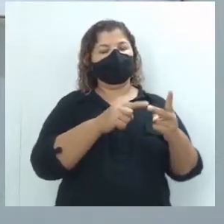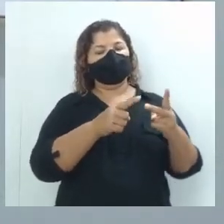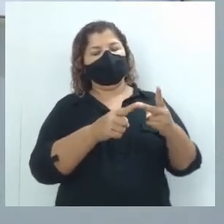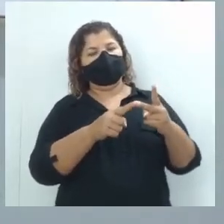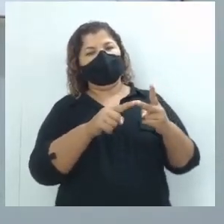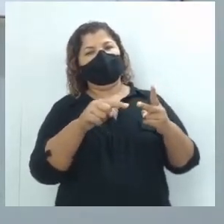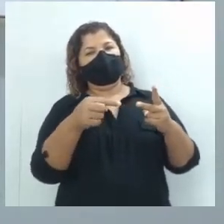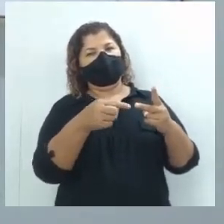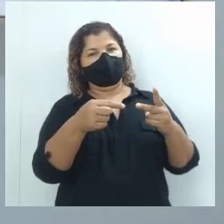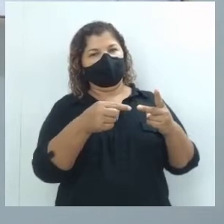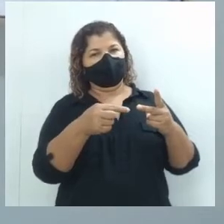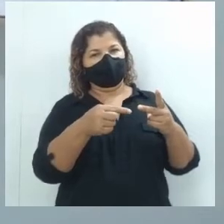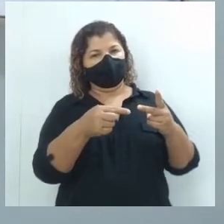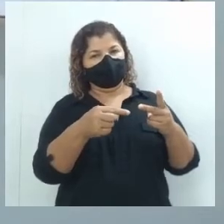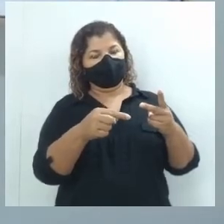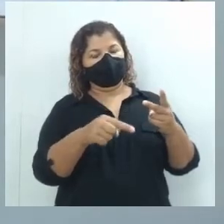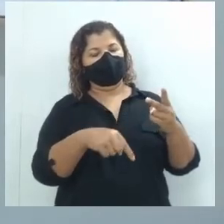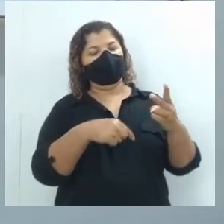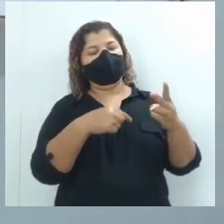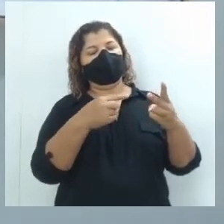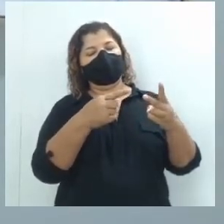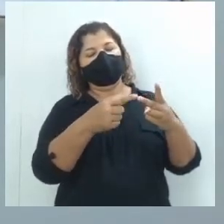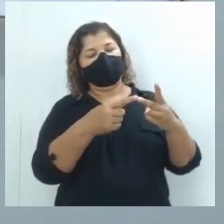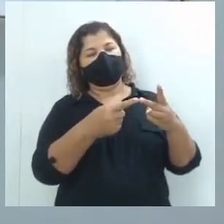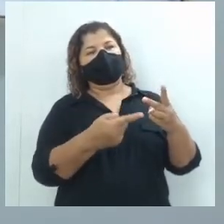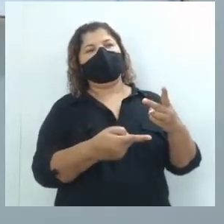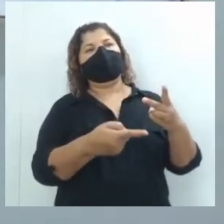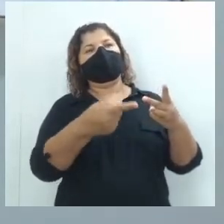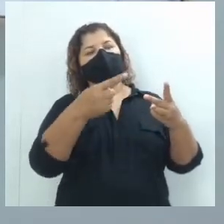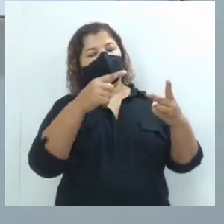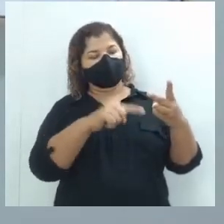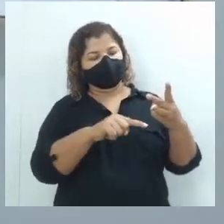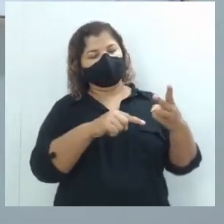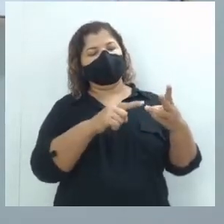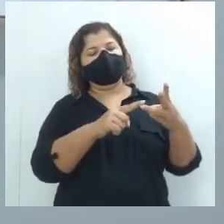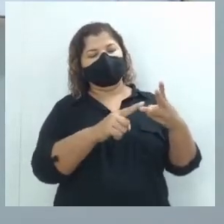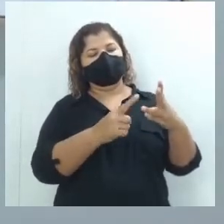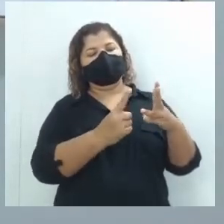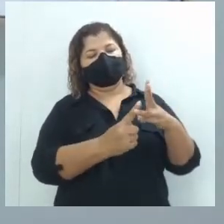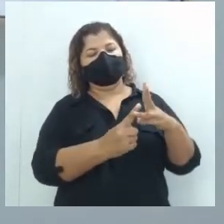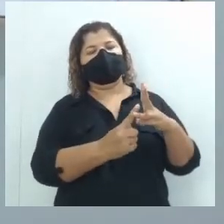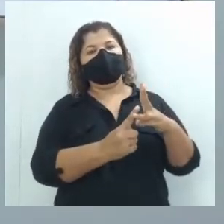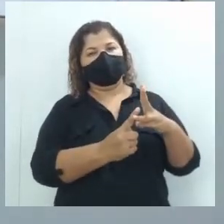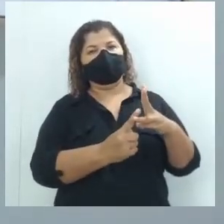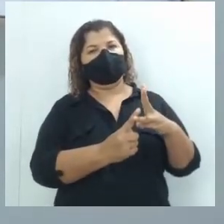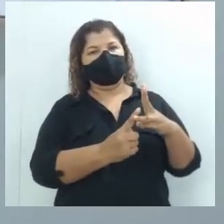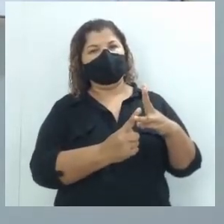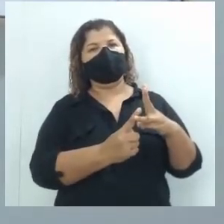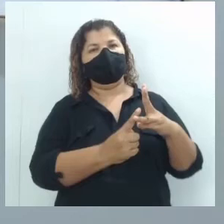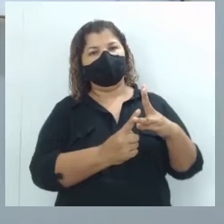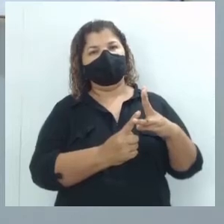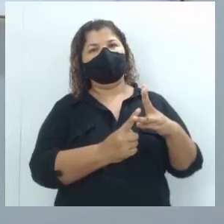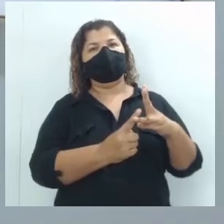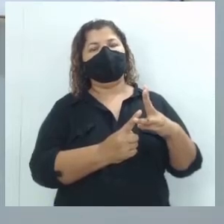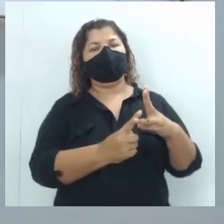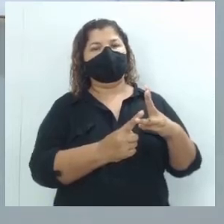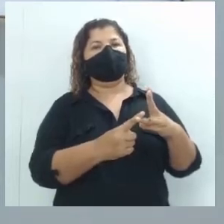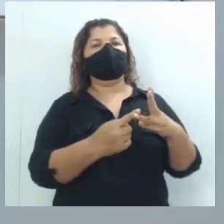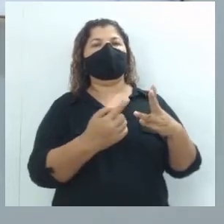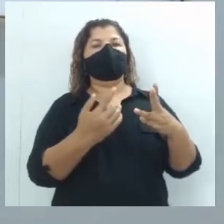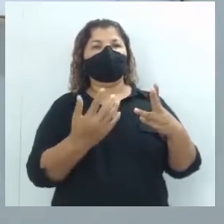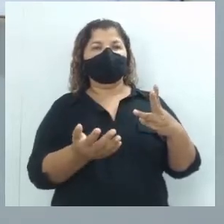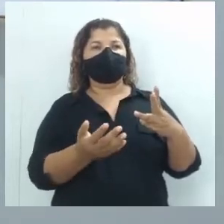negativo, quando esse negativo que eu formei se replicar, ele vai formar outro positivo. Aí o que é que